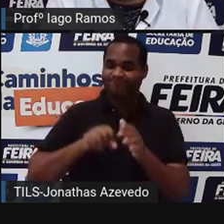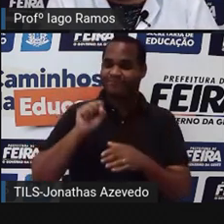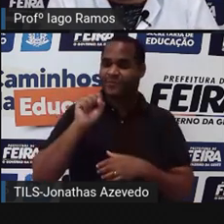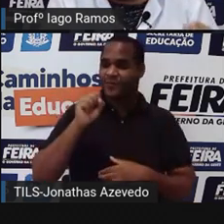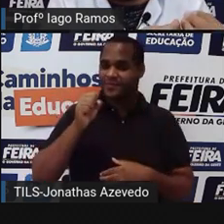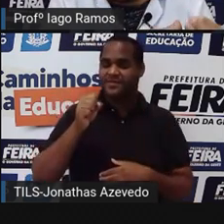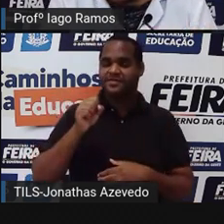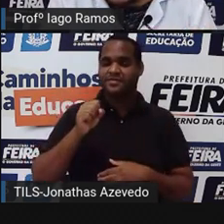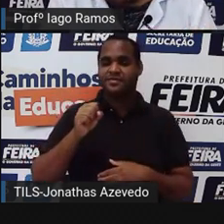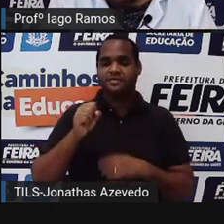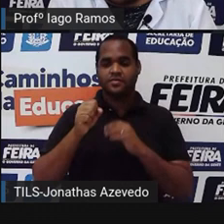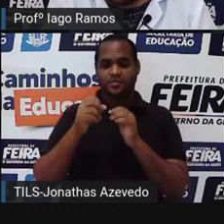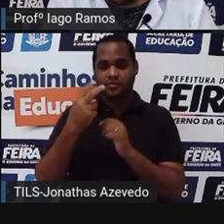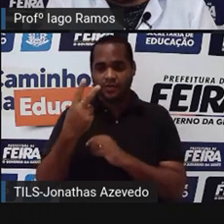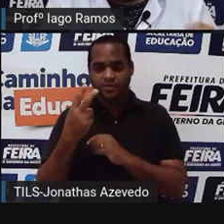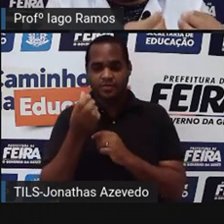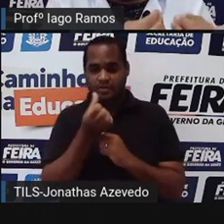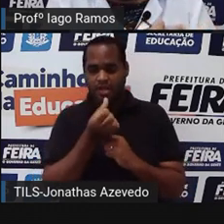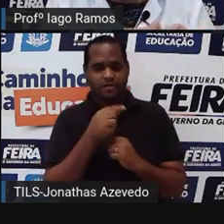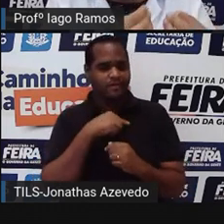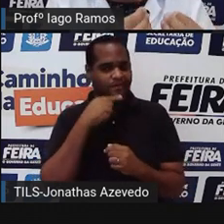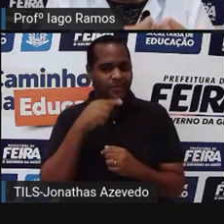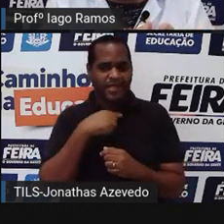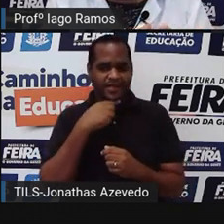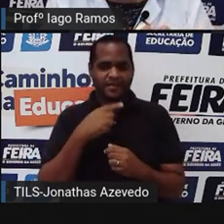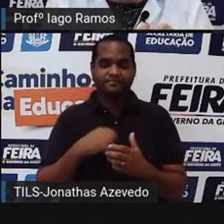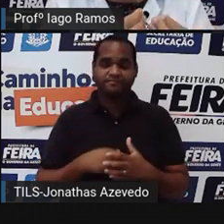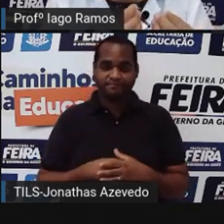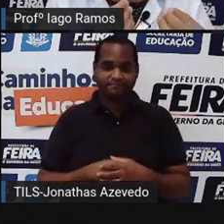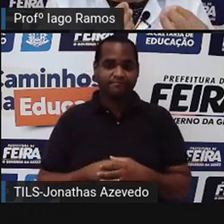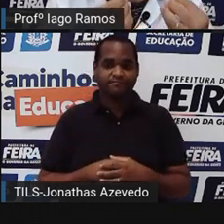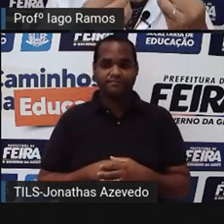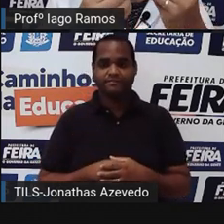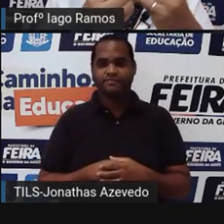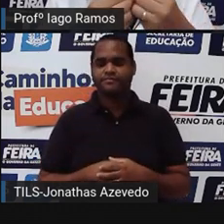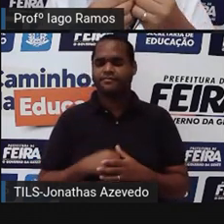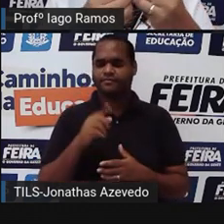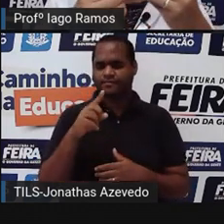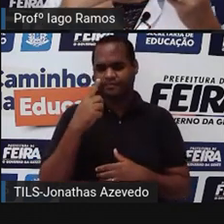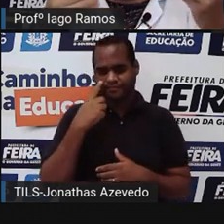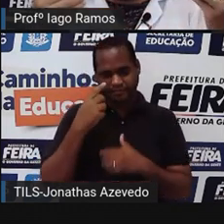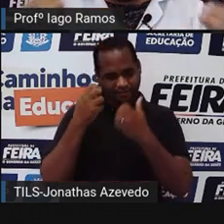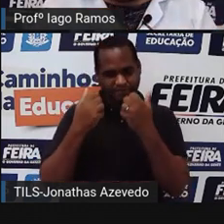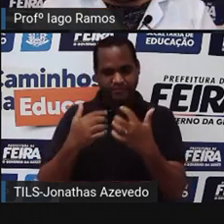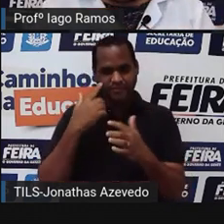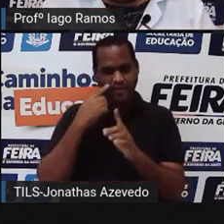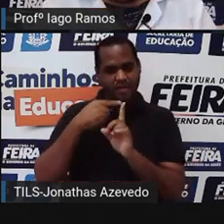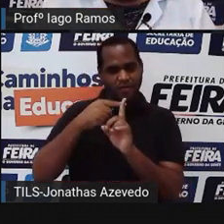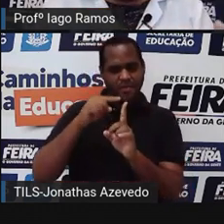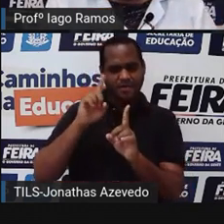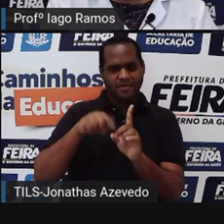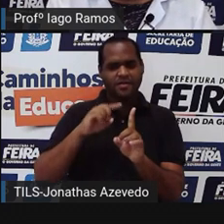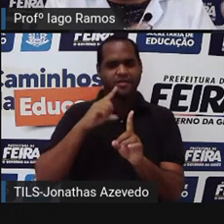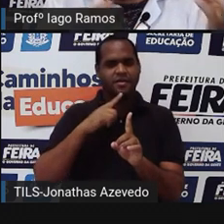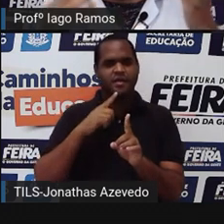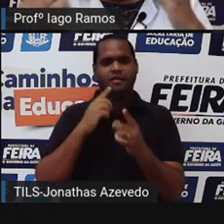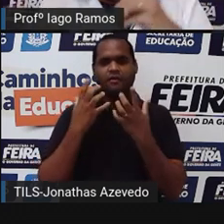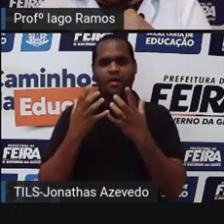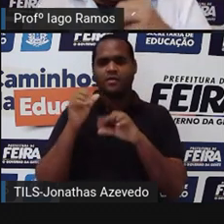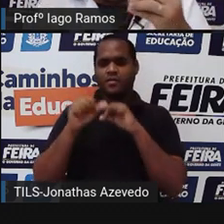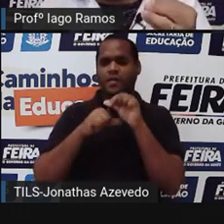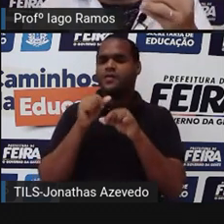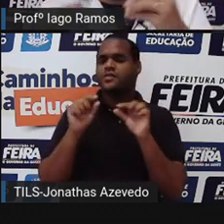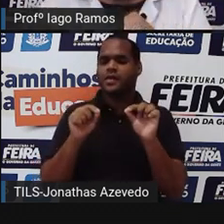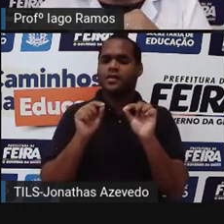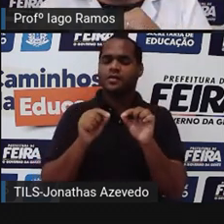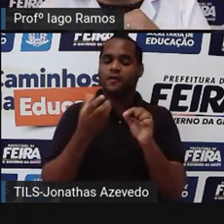Então, 2 e 6 não serve. Se 2 e 6, quando eu somo, está dando positivo, e eu quero que dê o